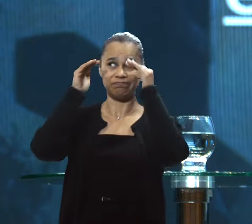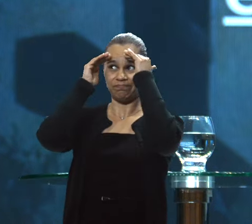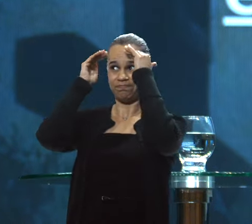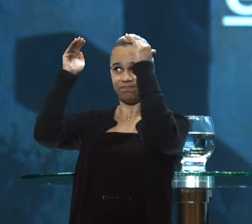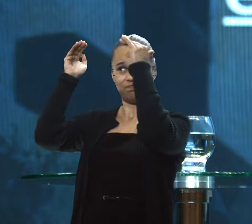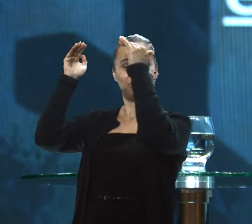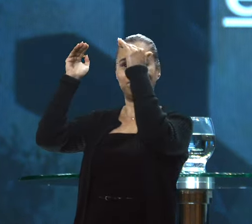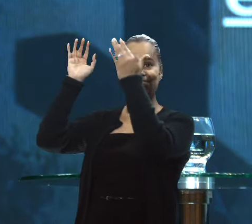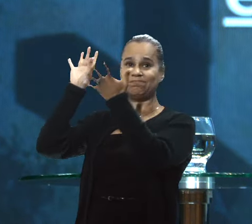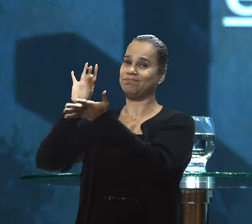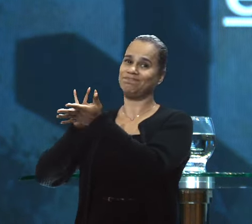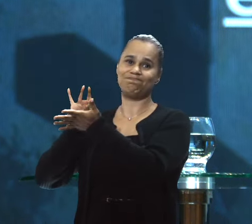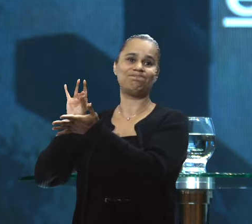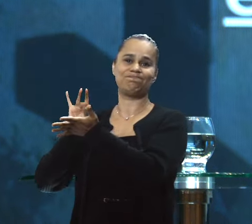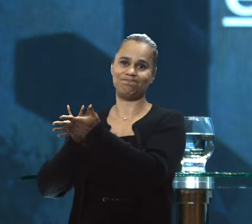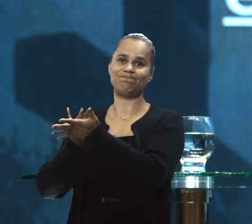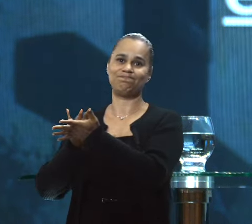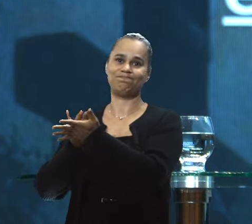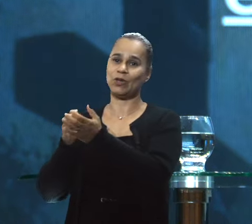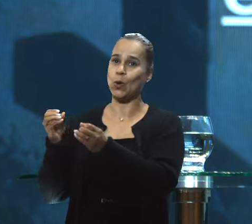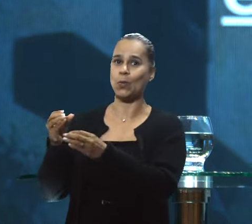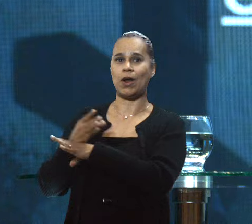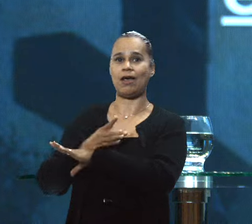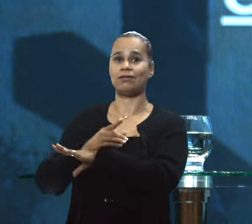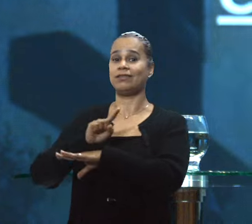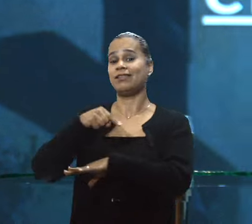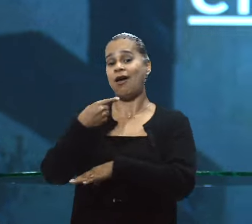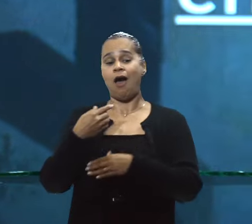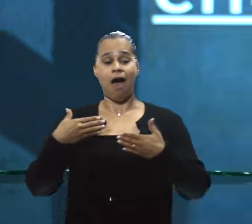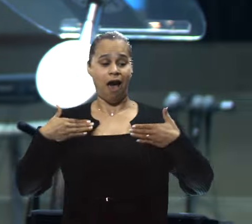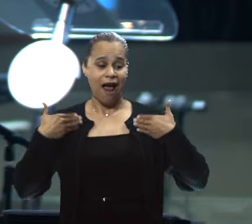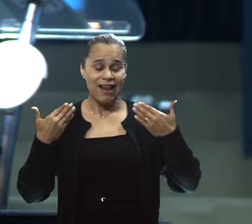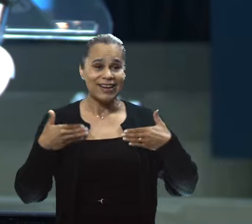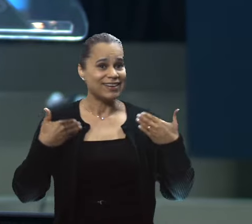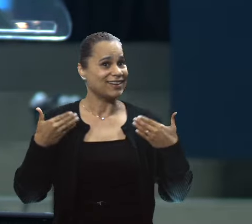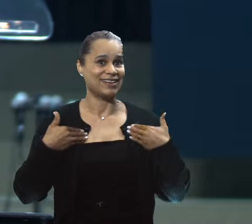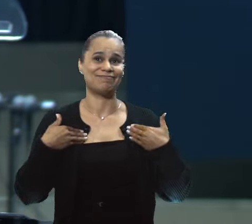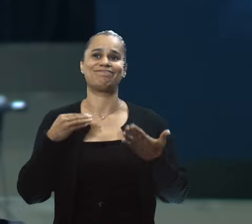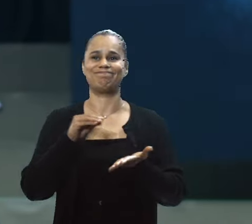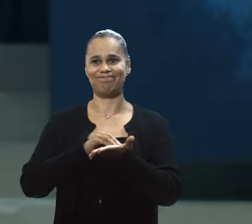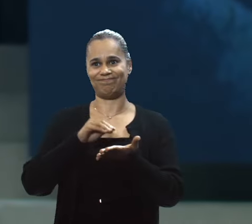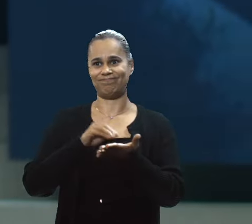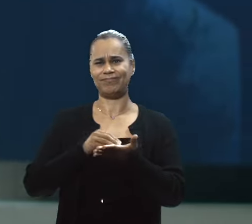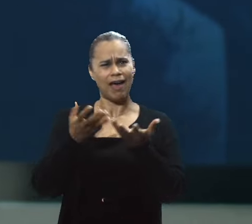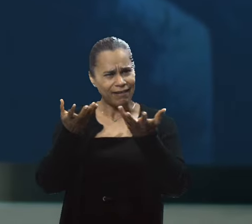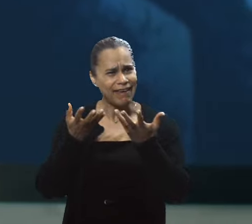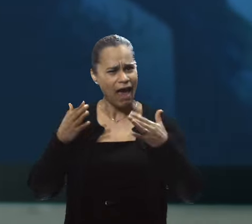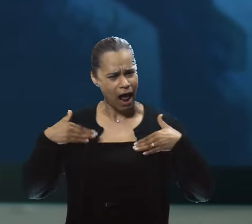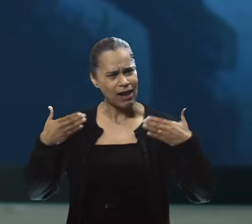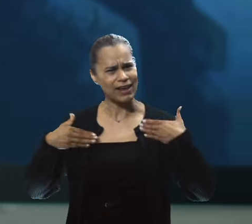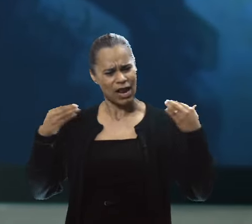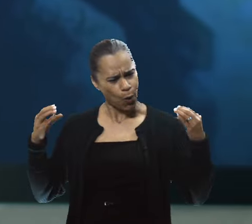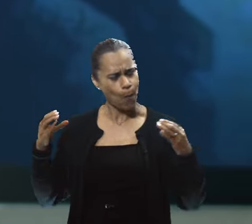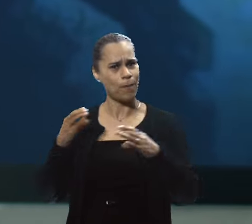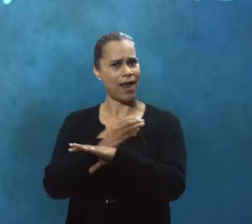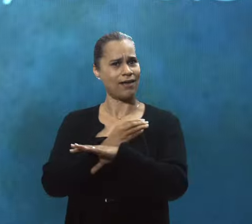Deus totalmente, e a sua alegria não é completa. Quem quer ter alegria completa?